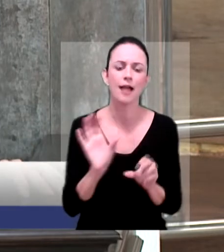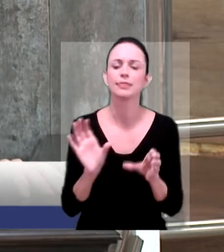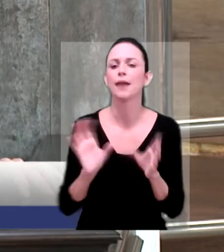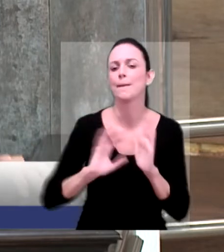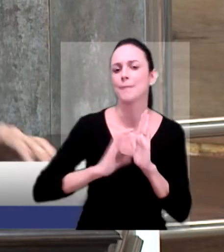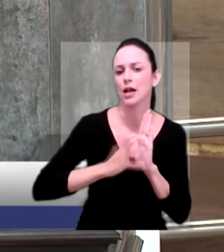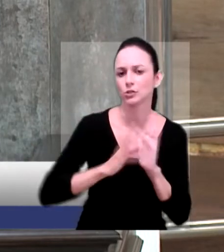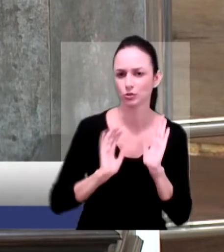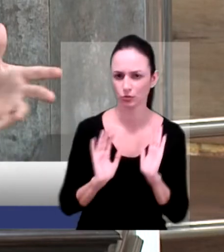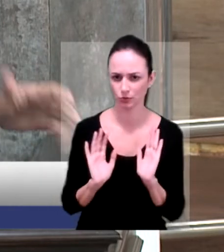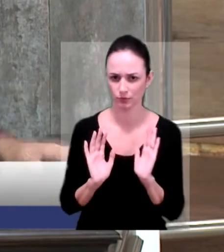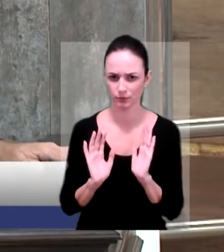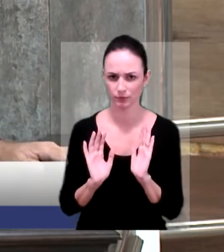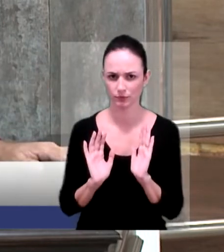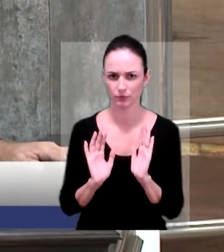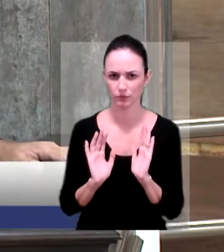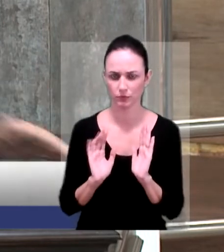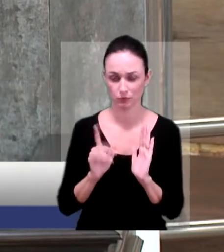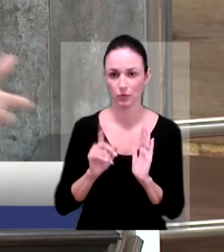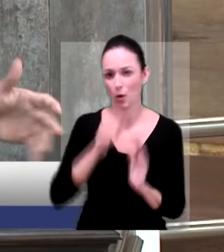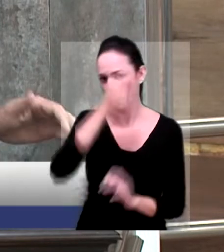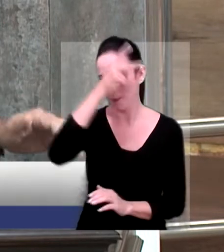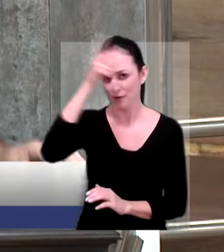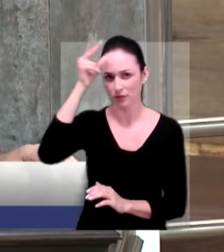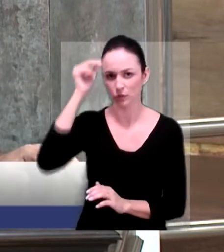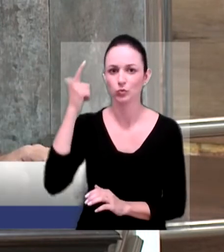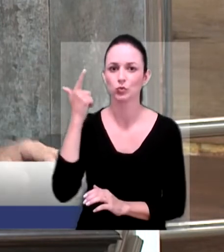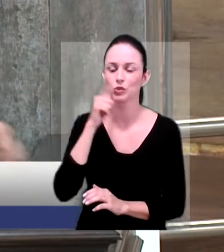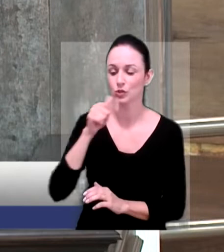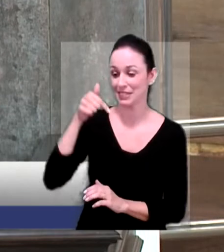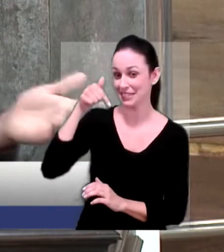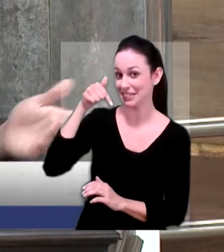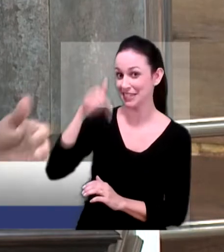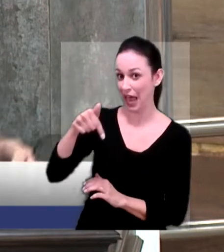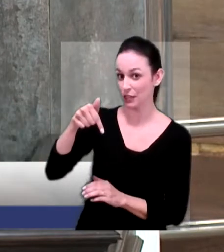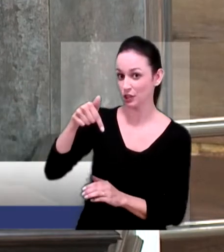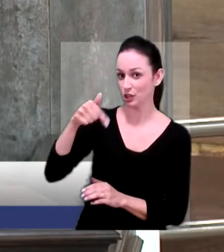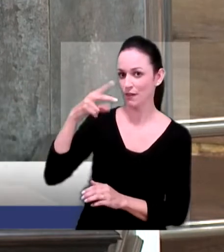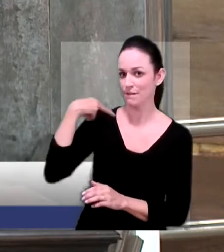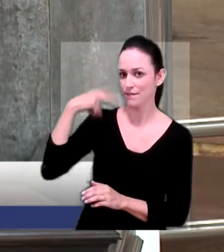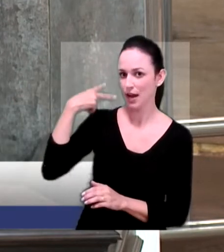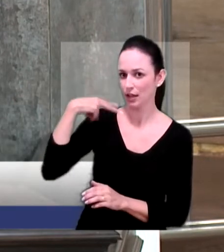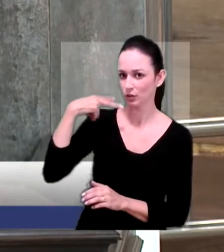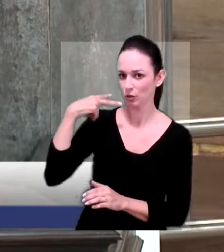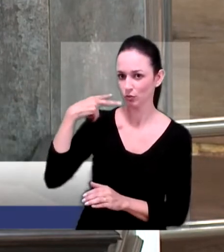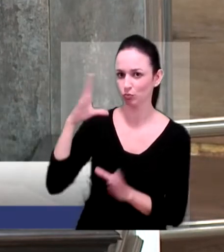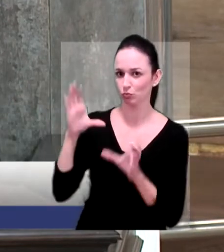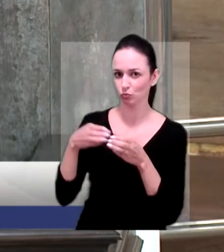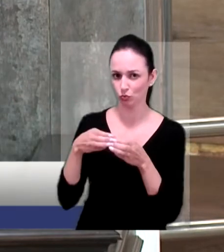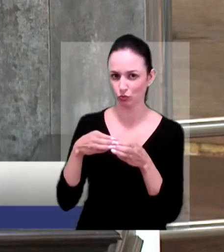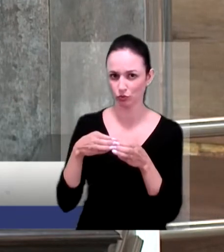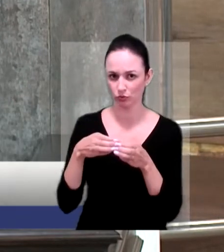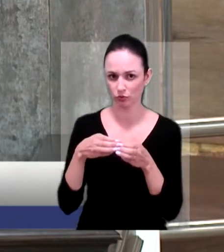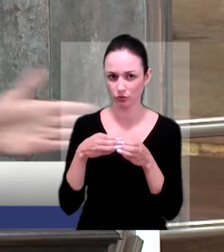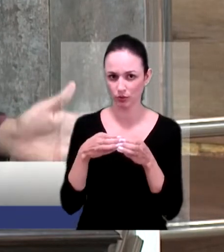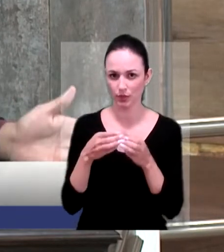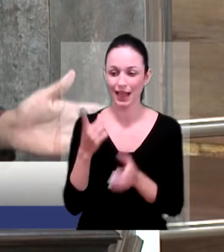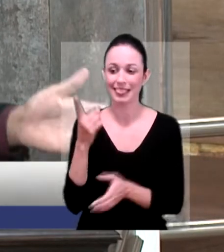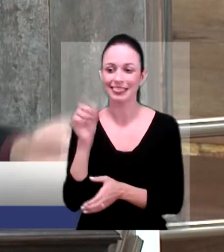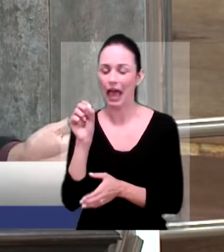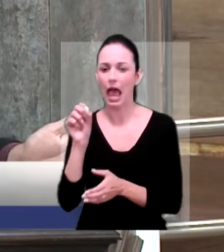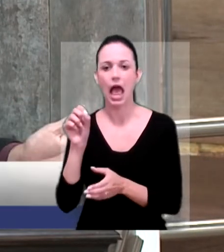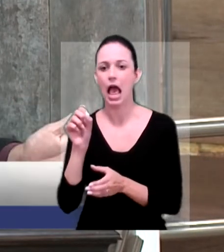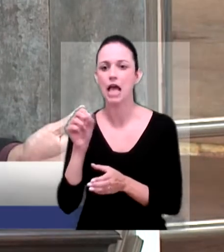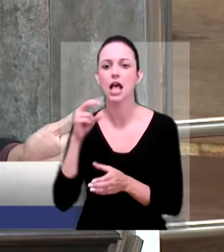O prefeito conseguiu eleger 7 vereadores que apoiaram a sua base, 10 vereadores não foram apoiados com a base, estavam distribuídos